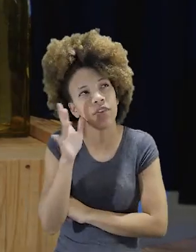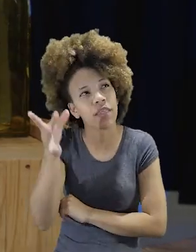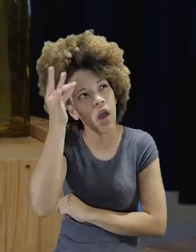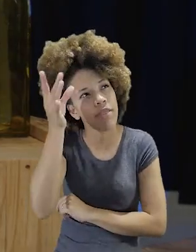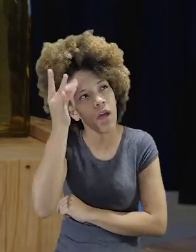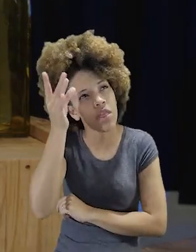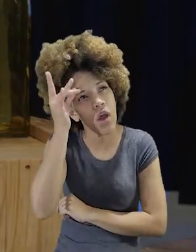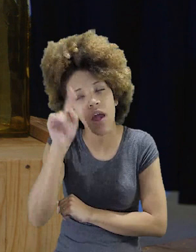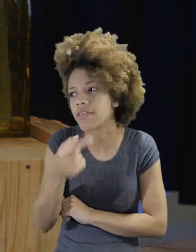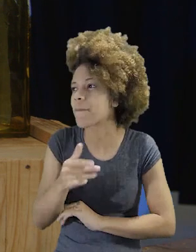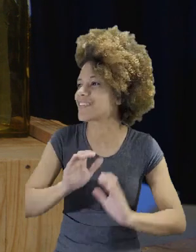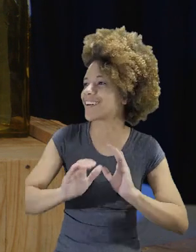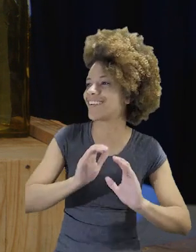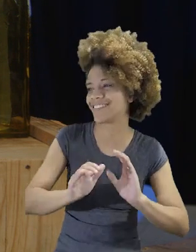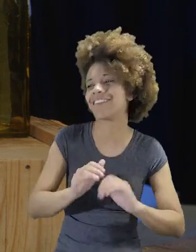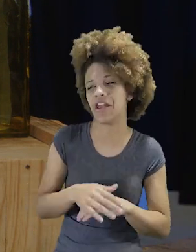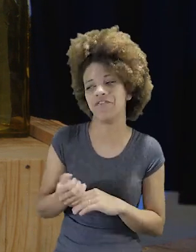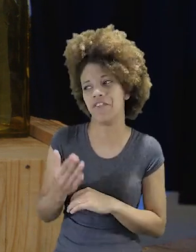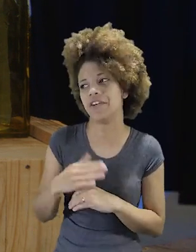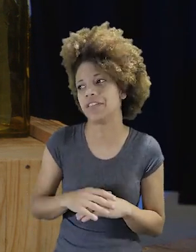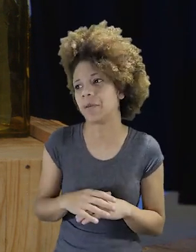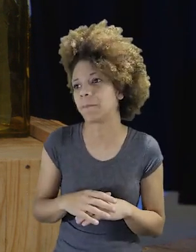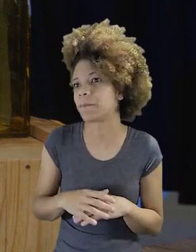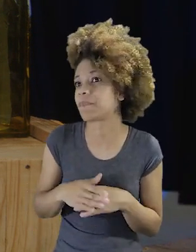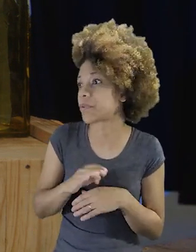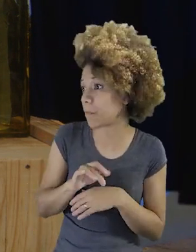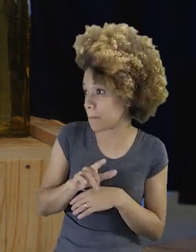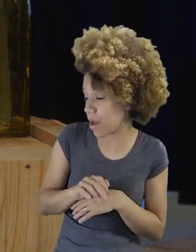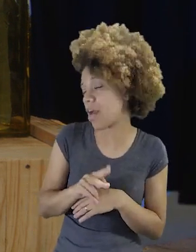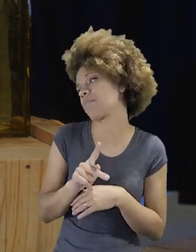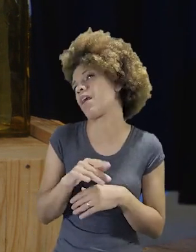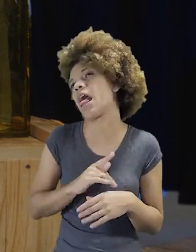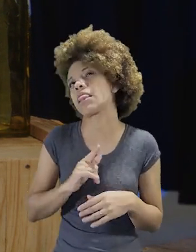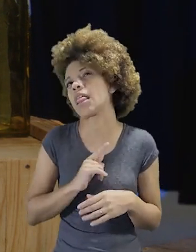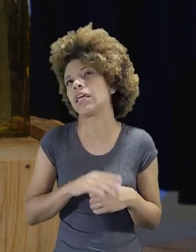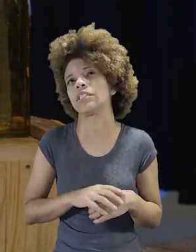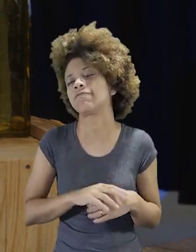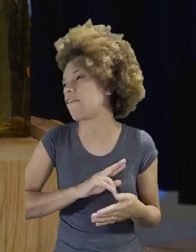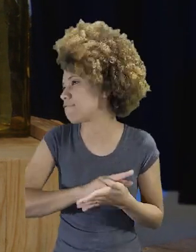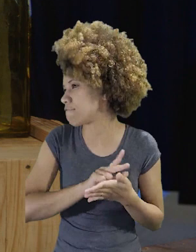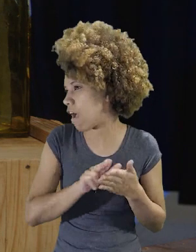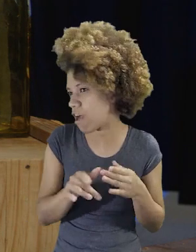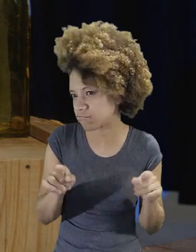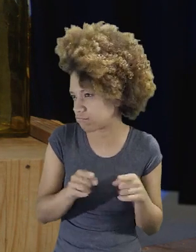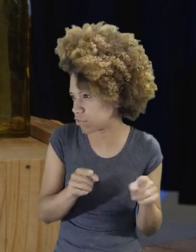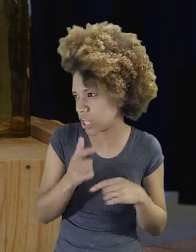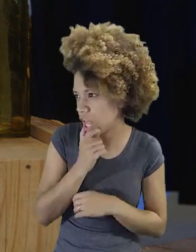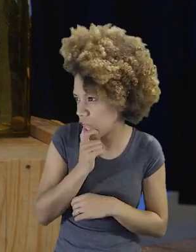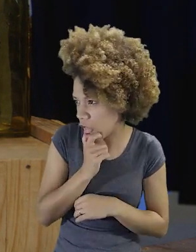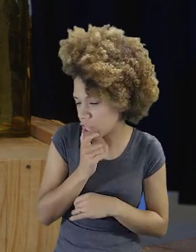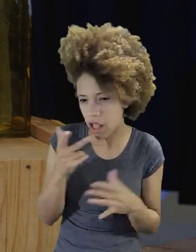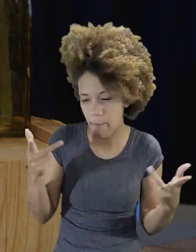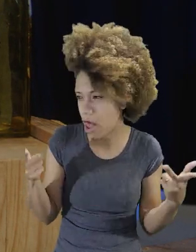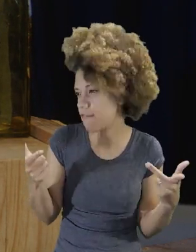né cara eu acho muito acho muito o fato dele fazer isso e o black alban cara tem nine problem cor